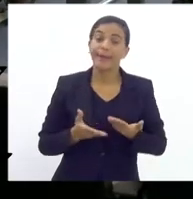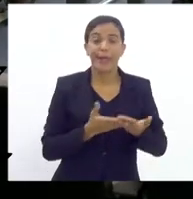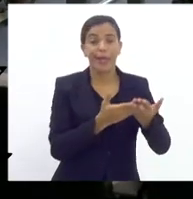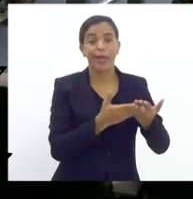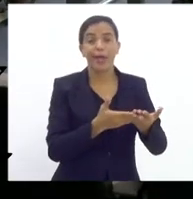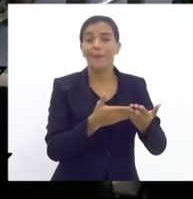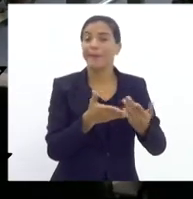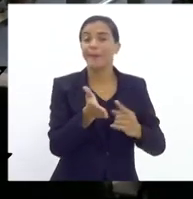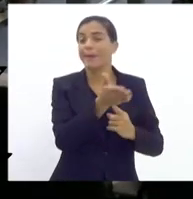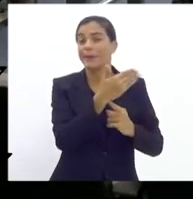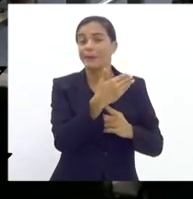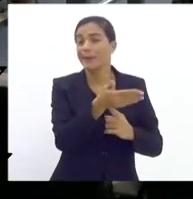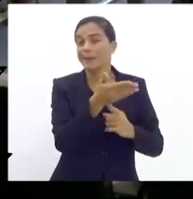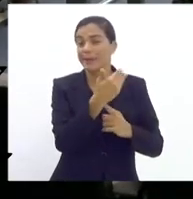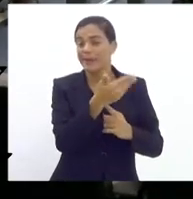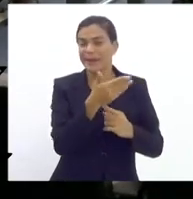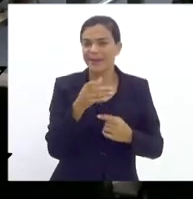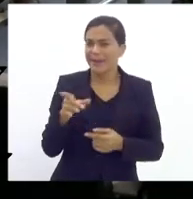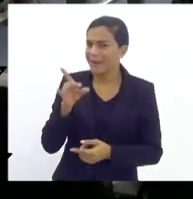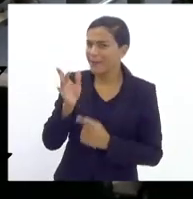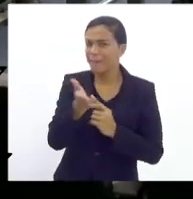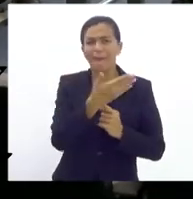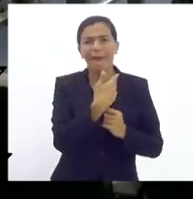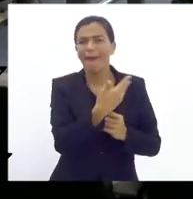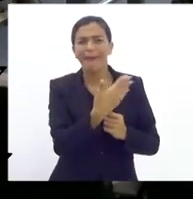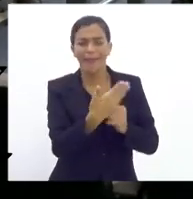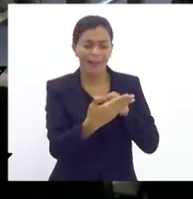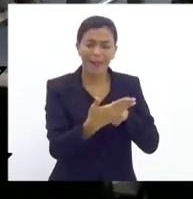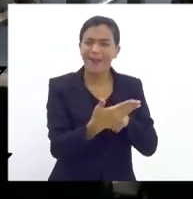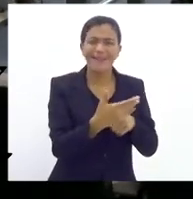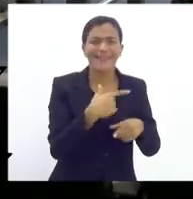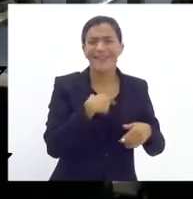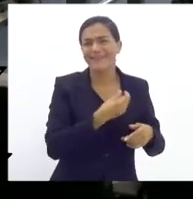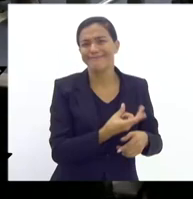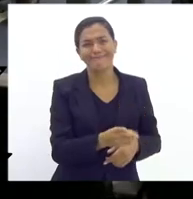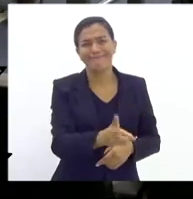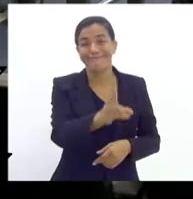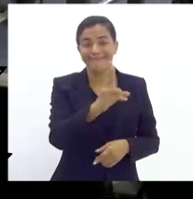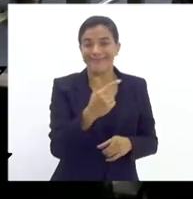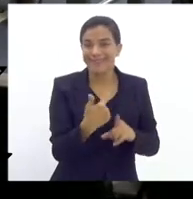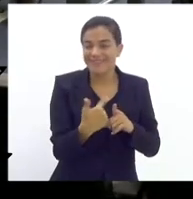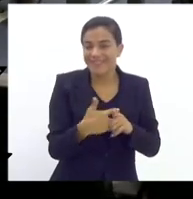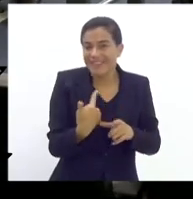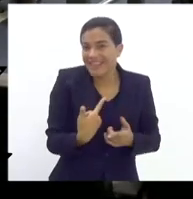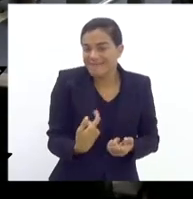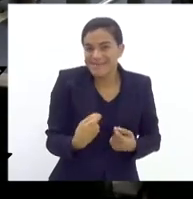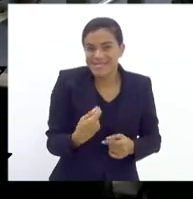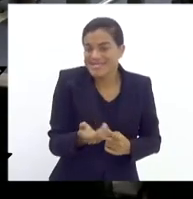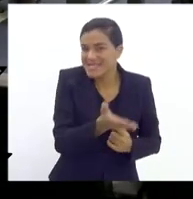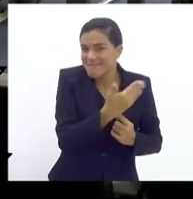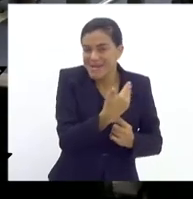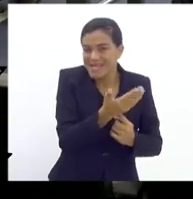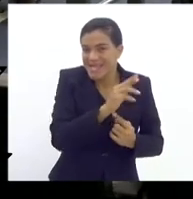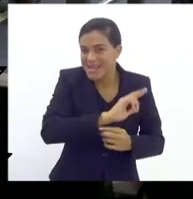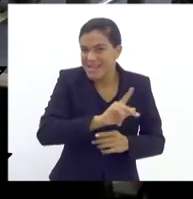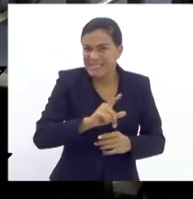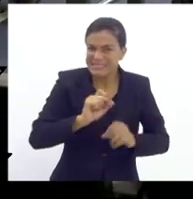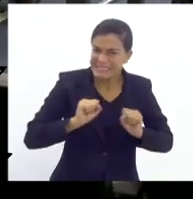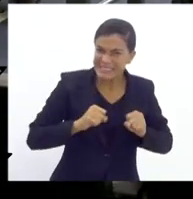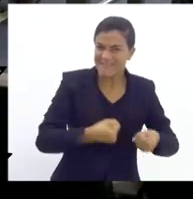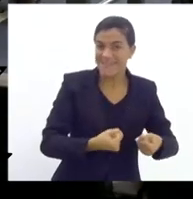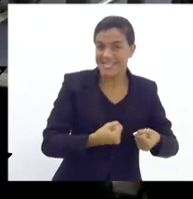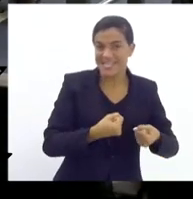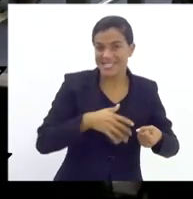bandeiras quer dizer encaminhamentos de bandeiras a gente tem que ter sempre né porque a gente tem que levantar essa bandeira como ela tá levantando aqui agora